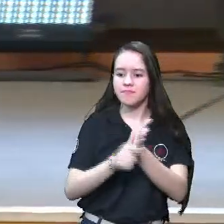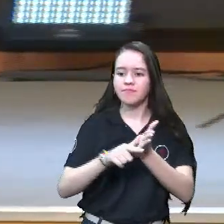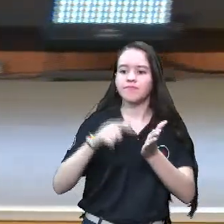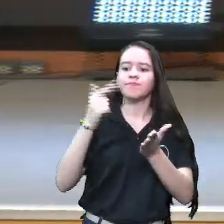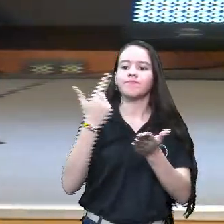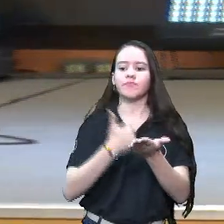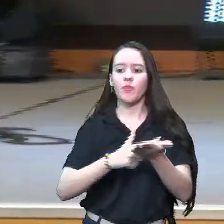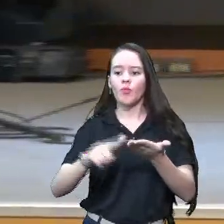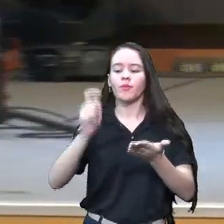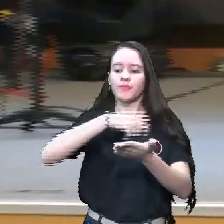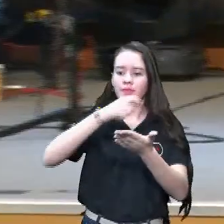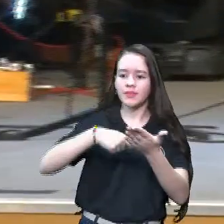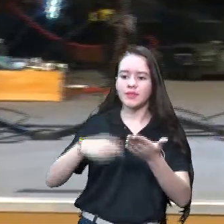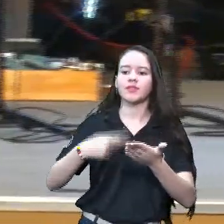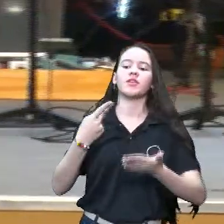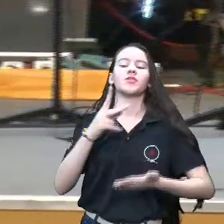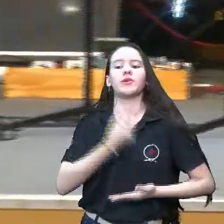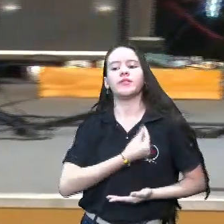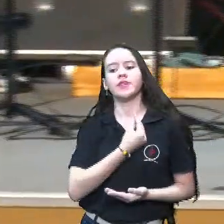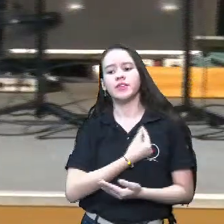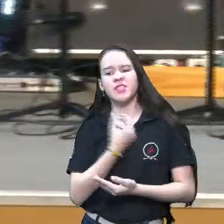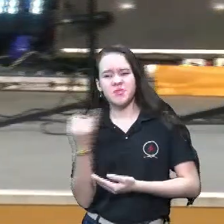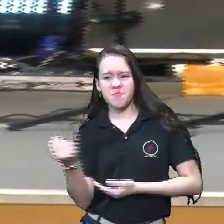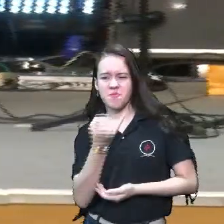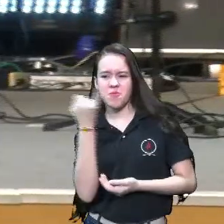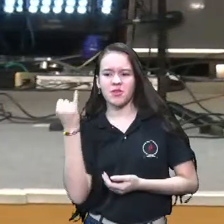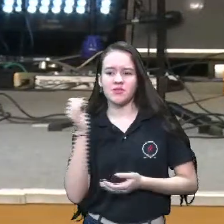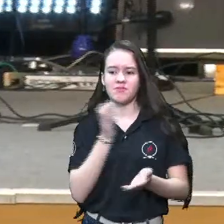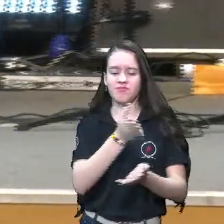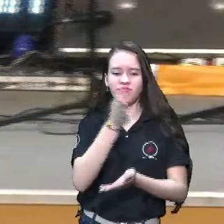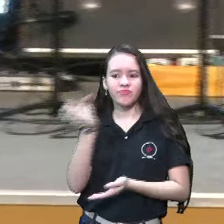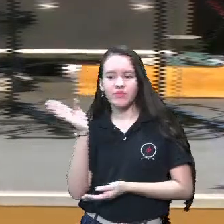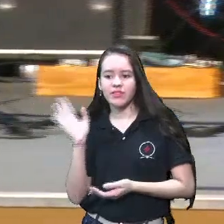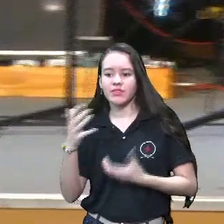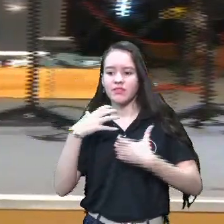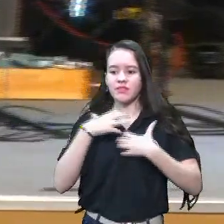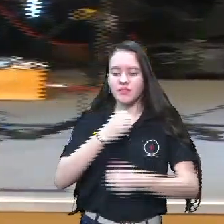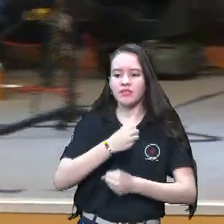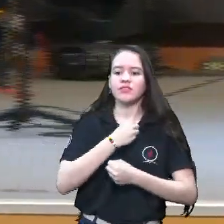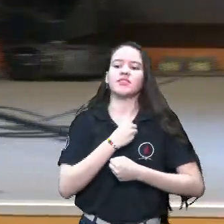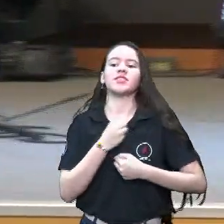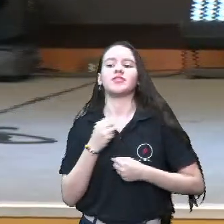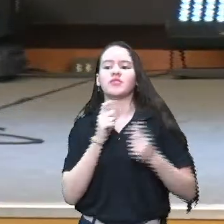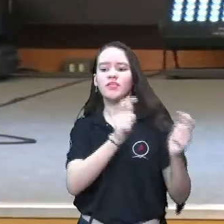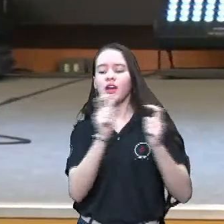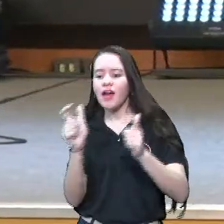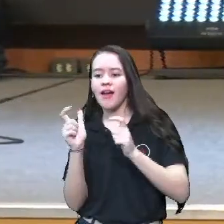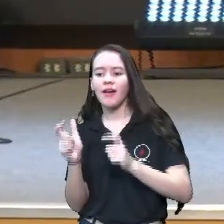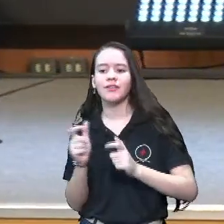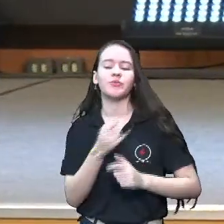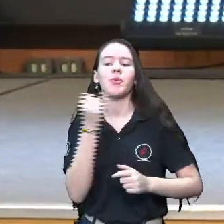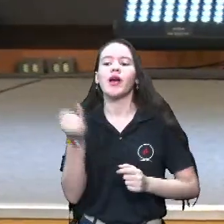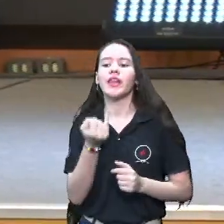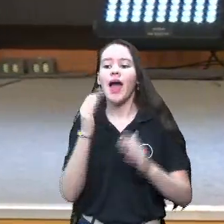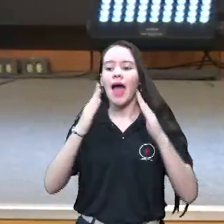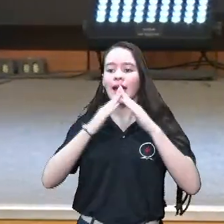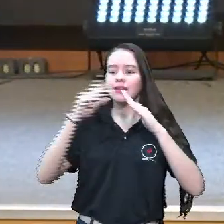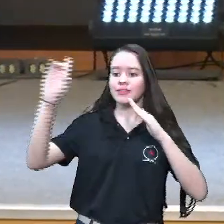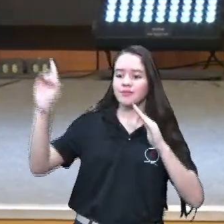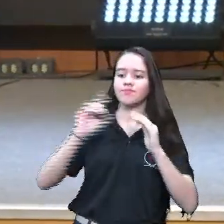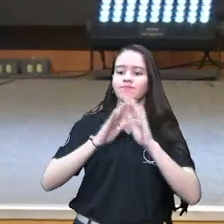sobre a tua vida, não importa onde você andou, quem você magoou, aonde você esteve, a casa do teu pai está com a